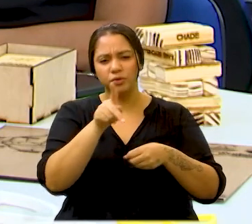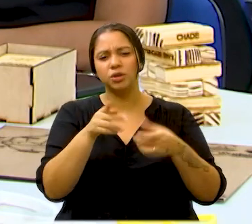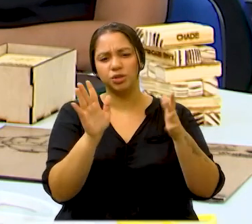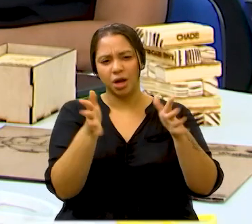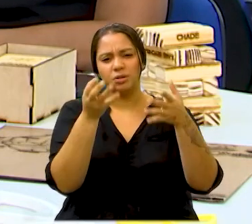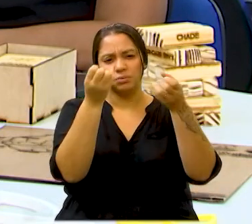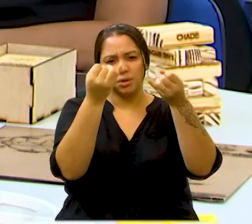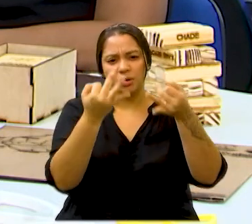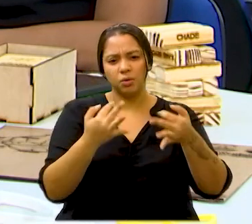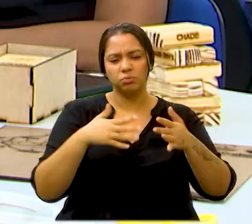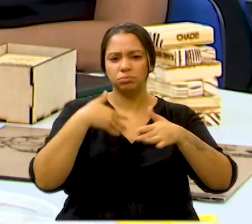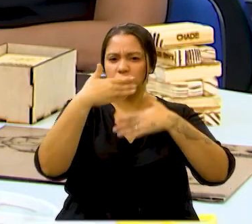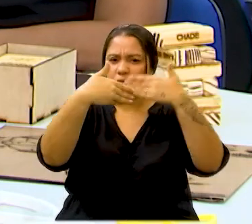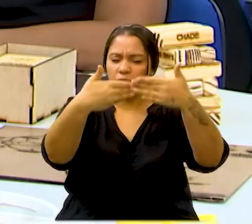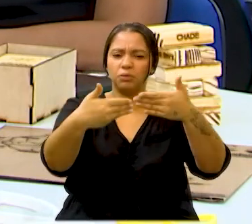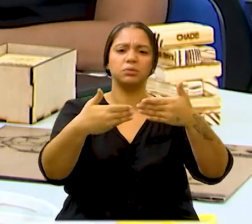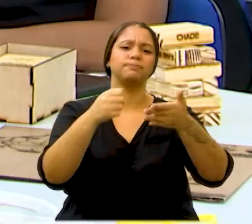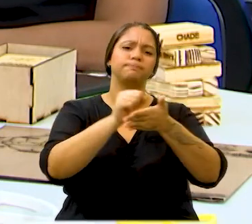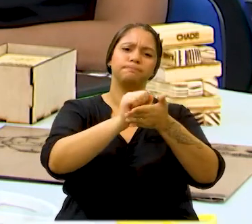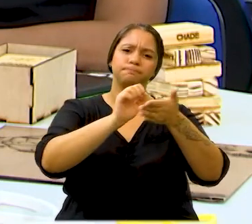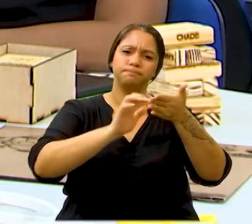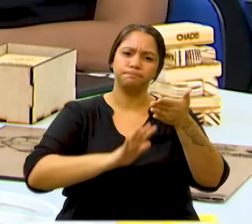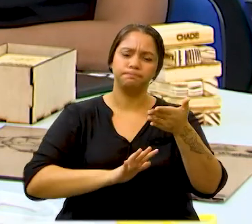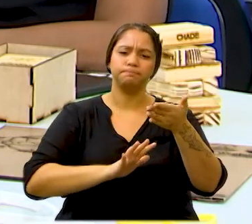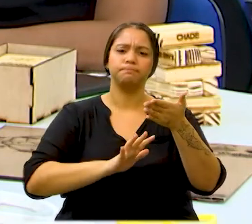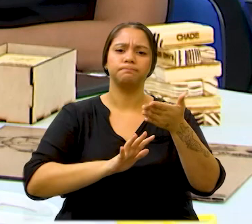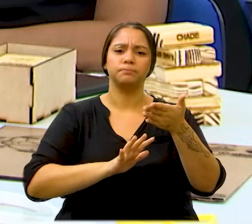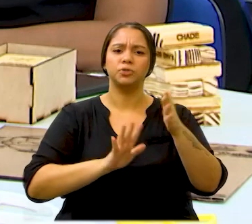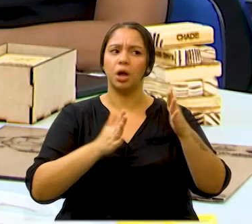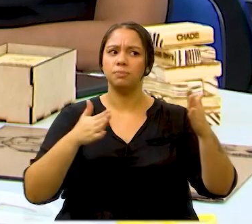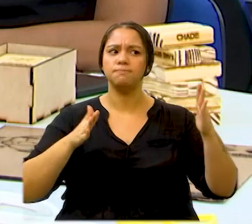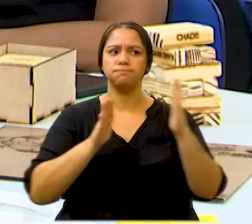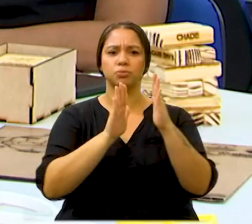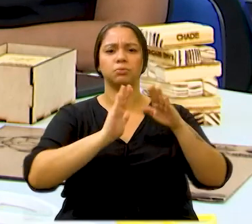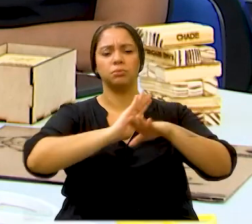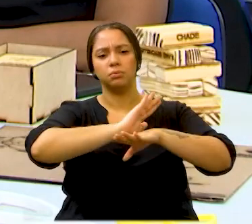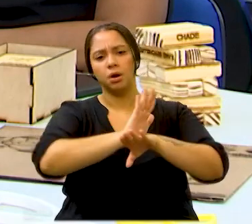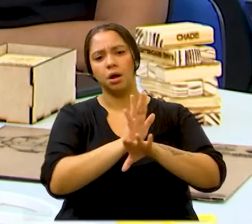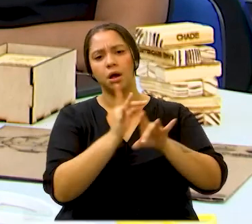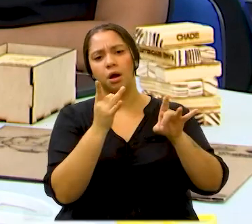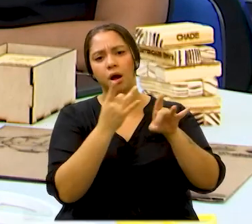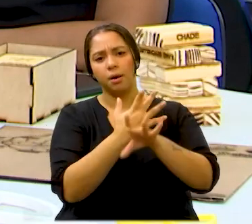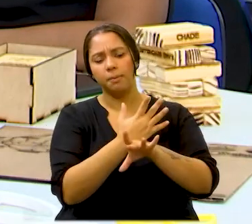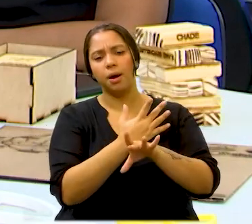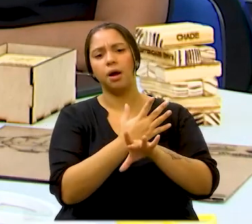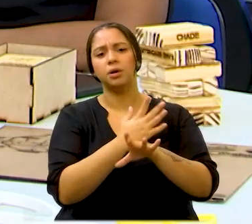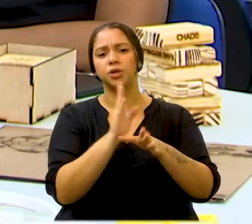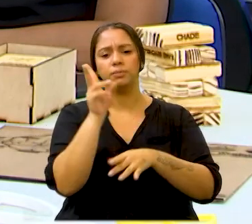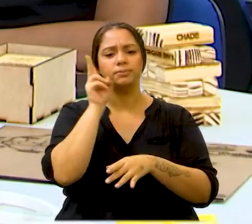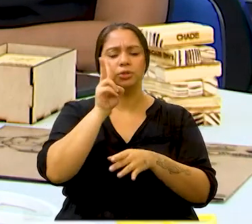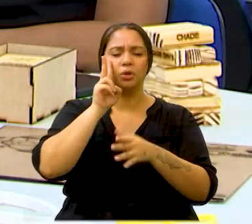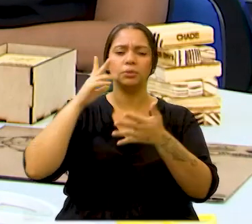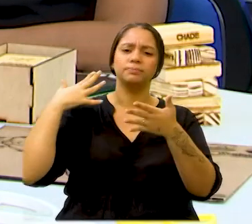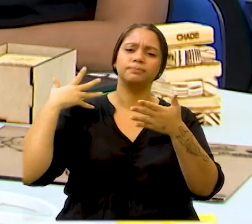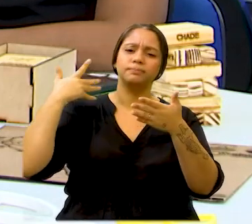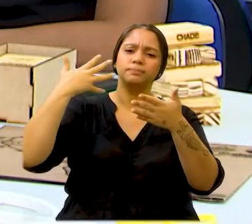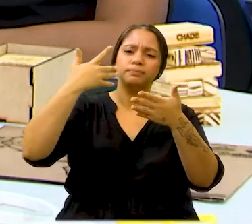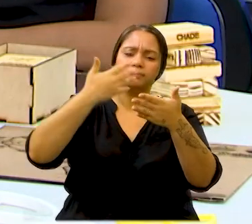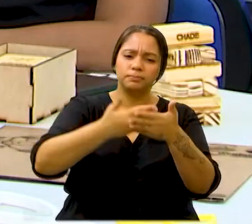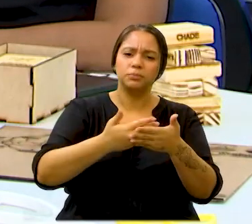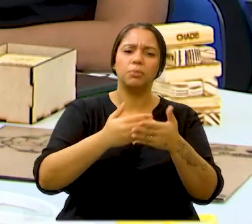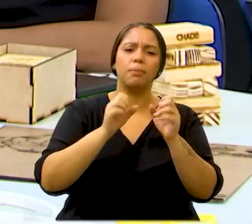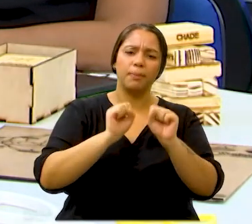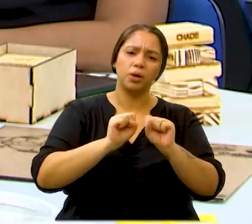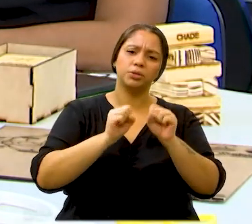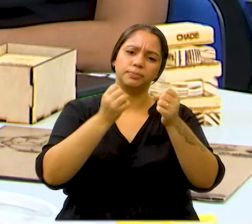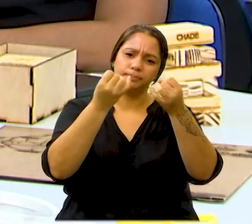a professora, né? Desenvolvimento dessas atividades no combate ao racismo, falando um pouco mais sobre a história, enfim,